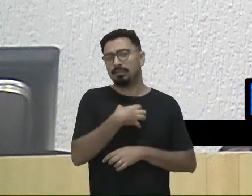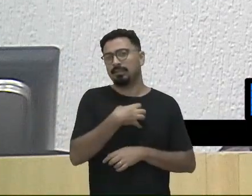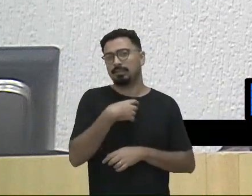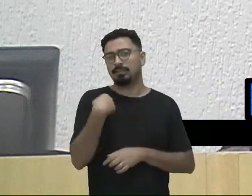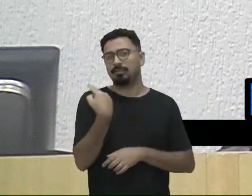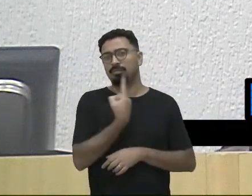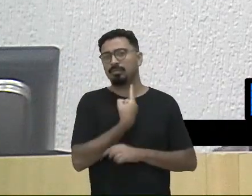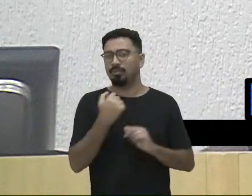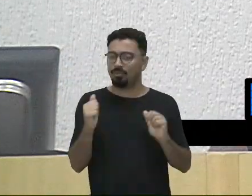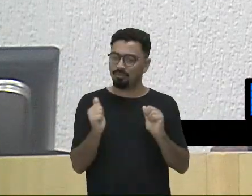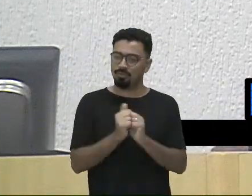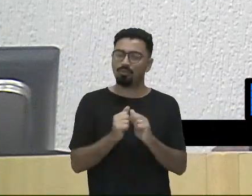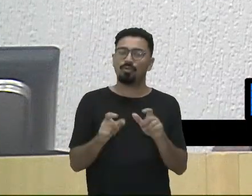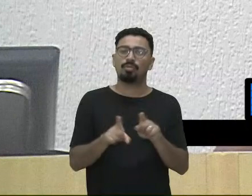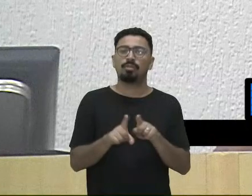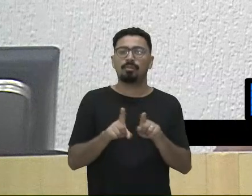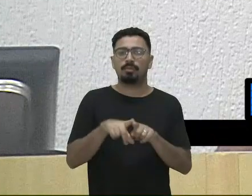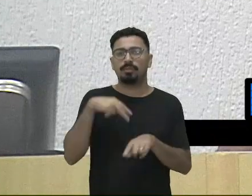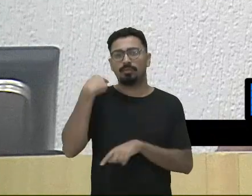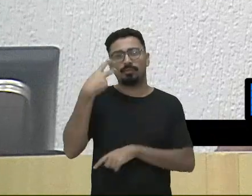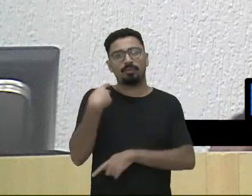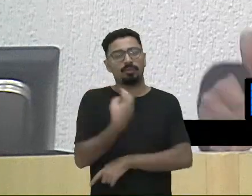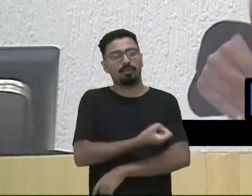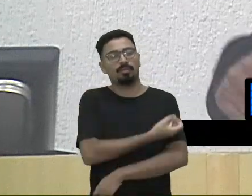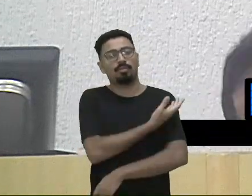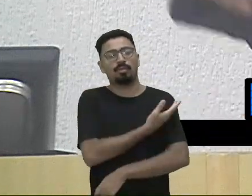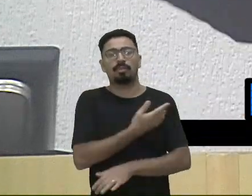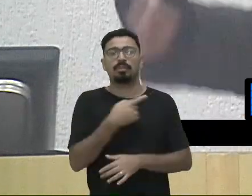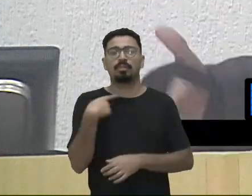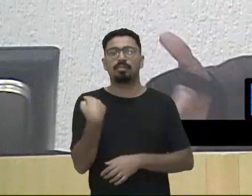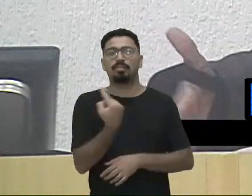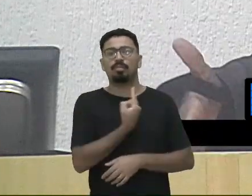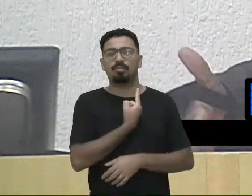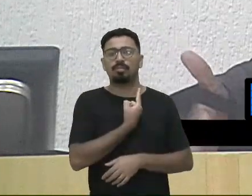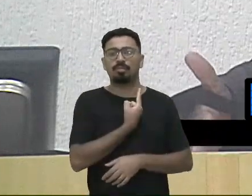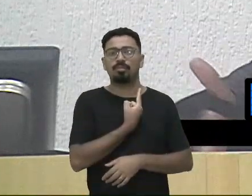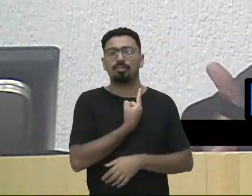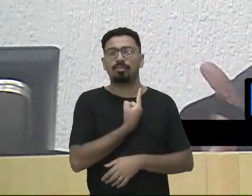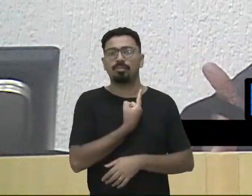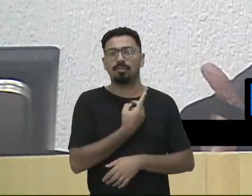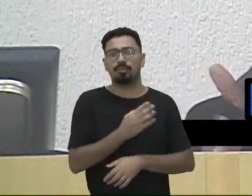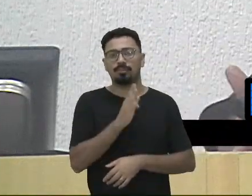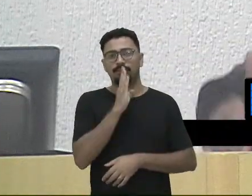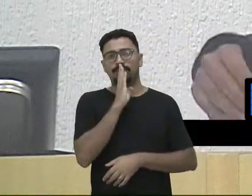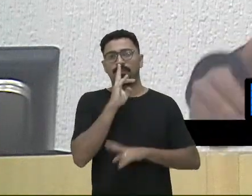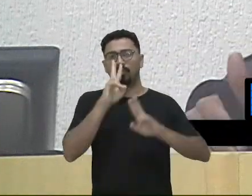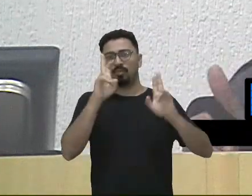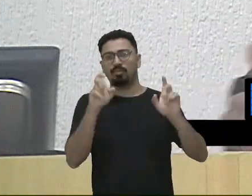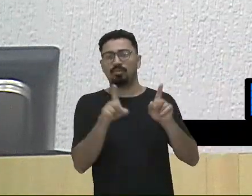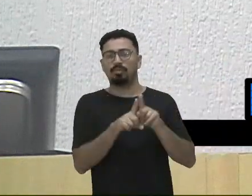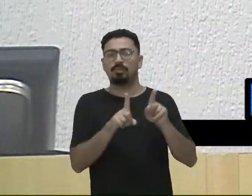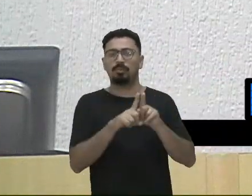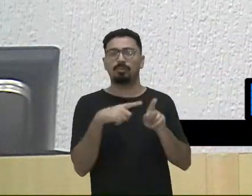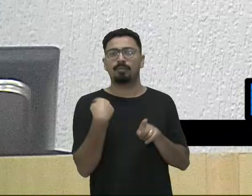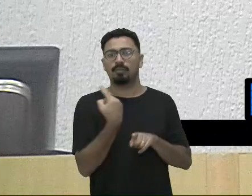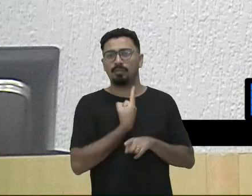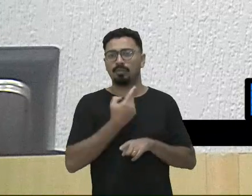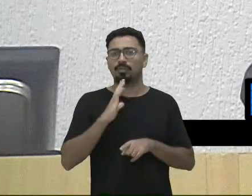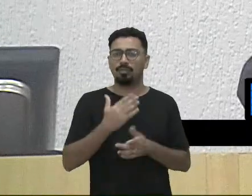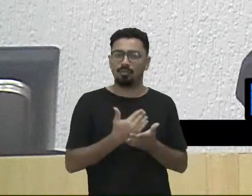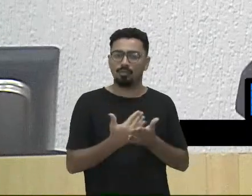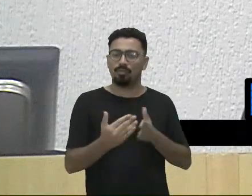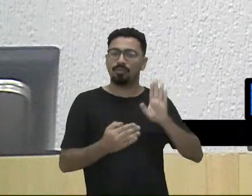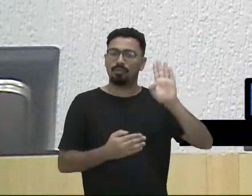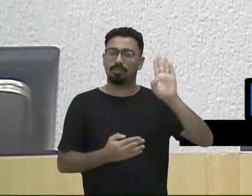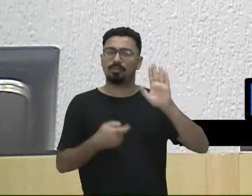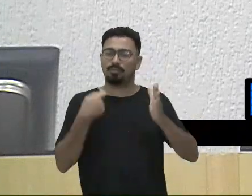aqui hoje, Thalita, vereadora Thalita, nós que não nos omitimos diante dessas questões, nós que desde o começo dessa legislatura